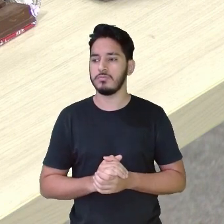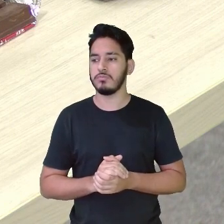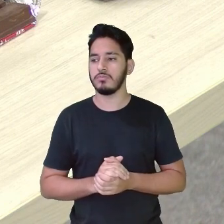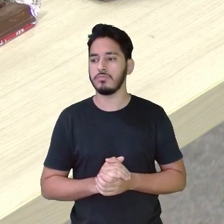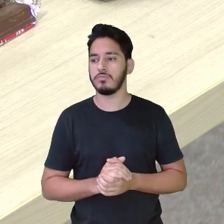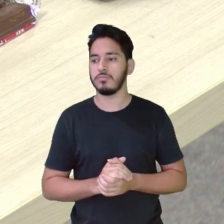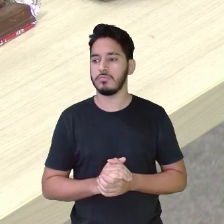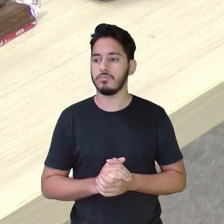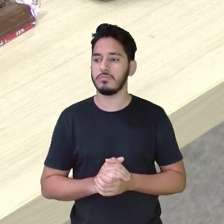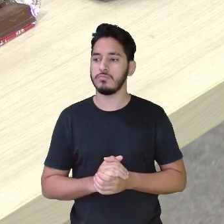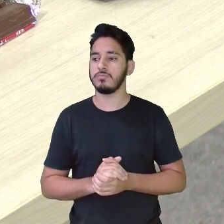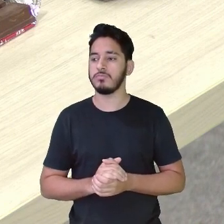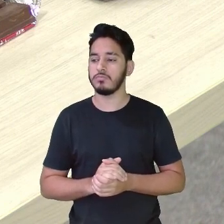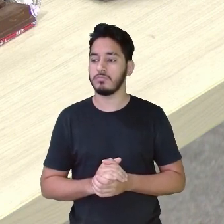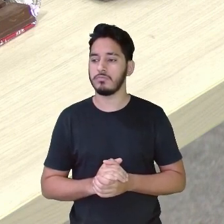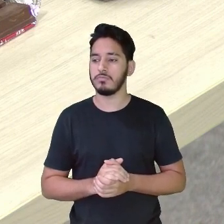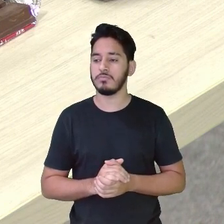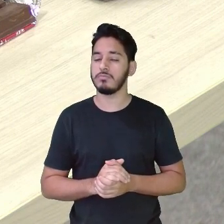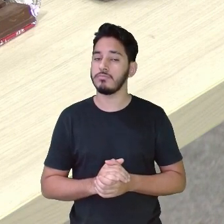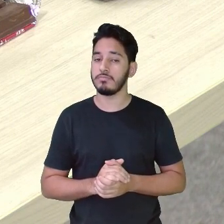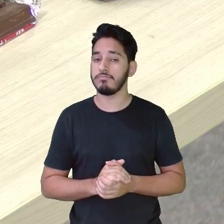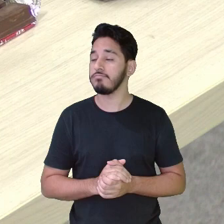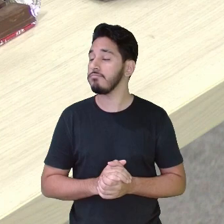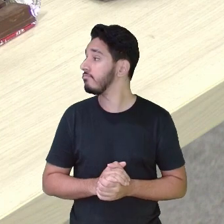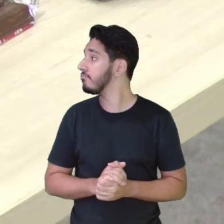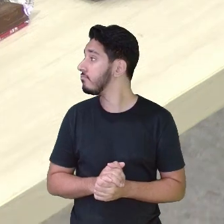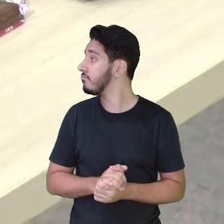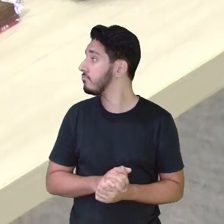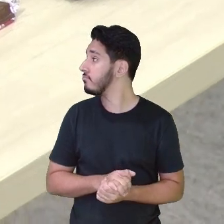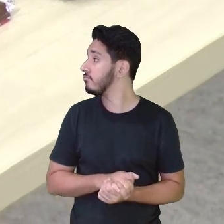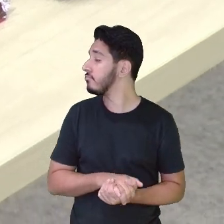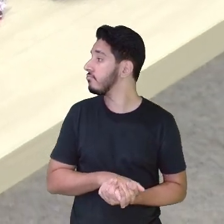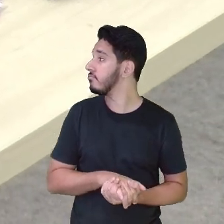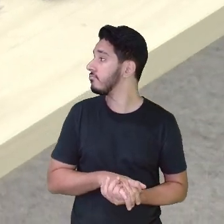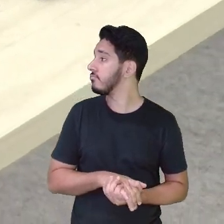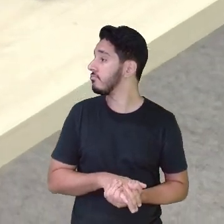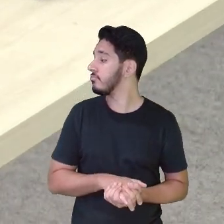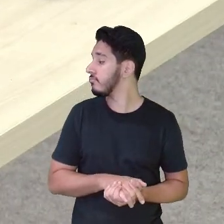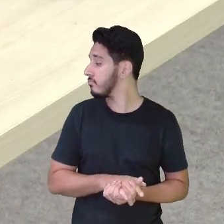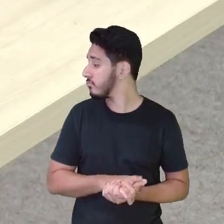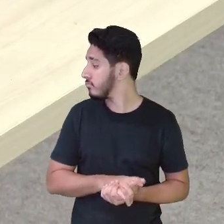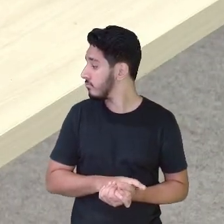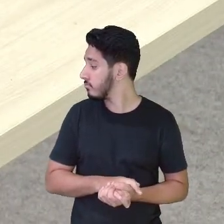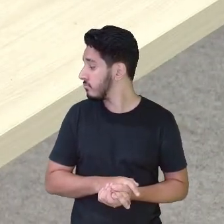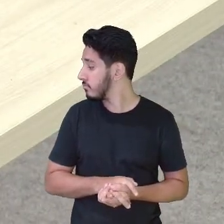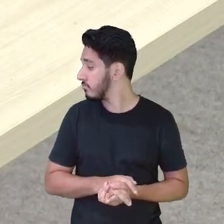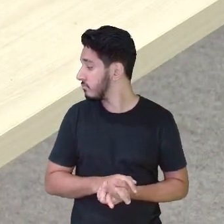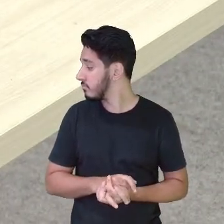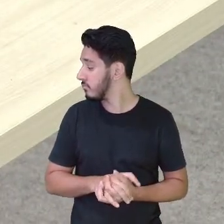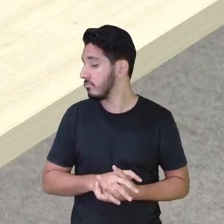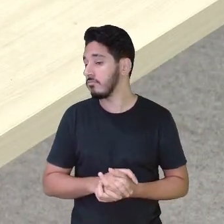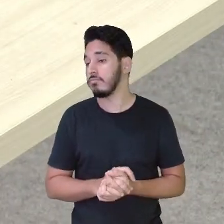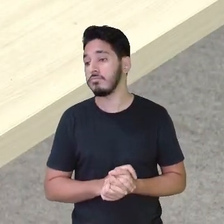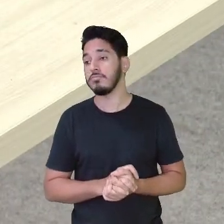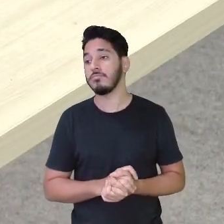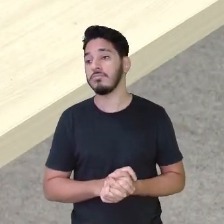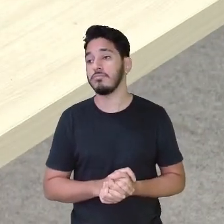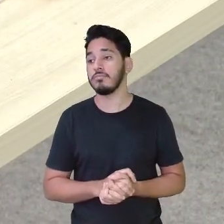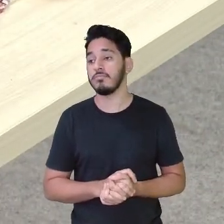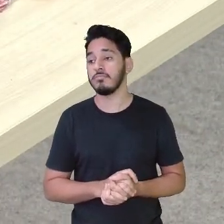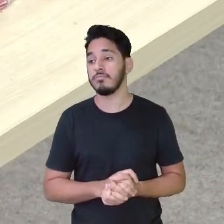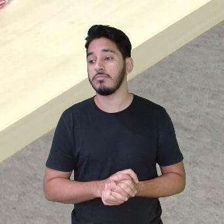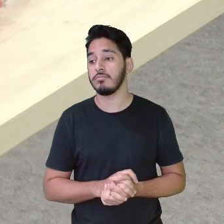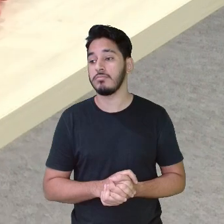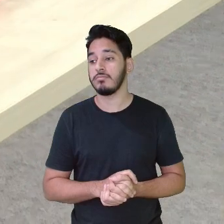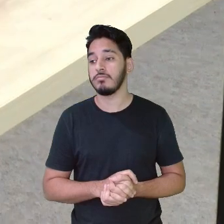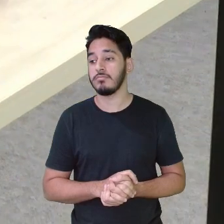em 4 partes. Atenção aqui, vou tirar tudo para mostrar o que